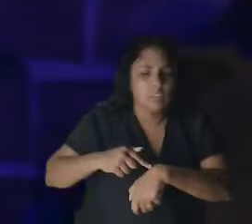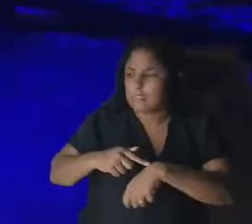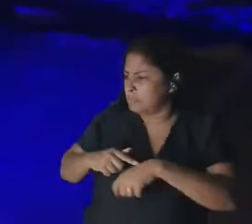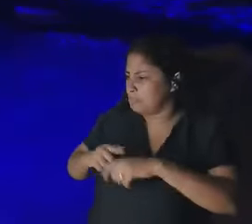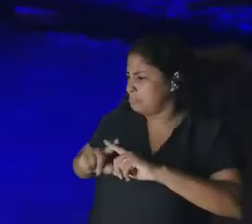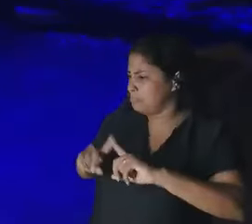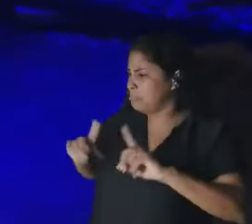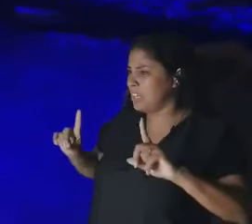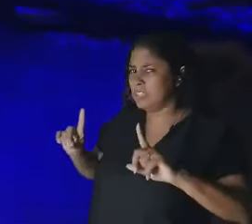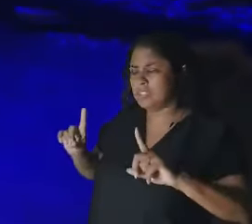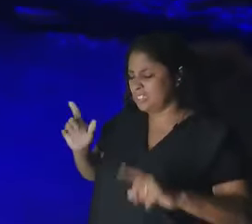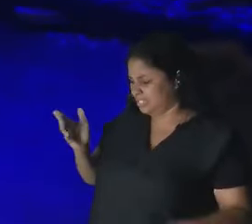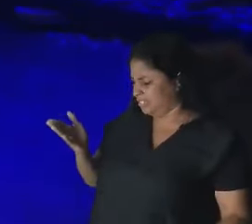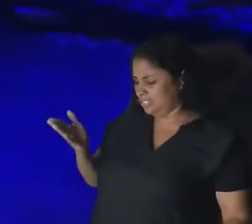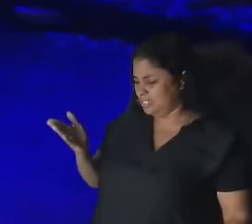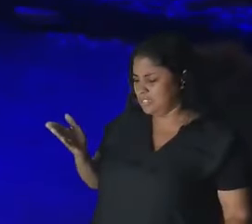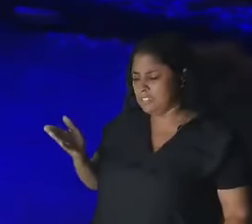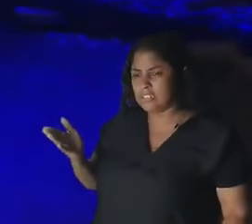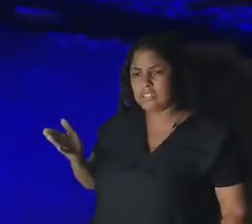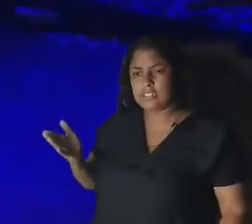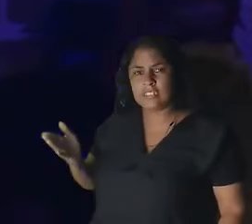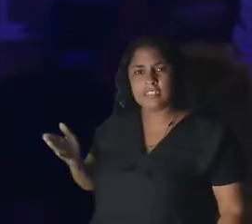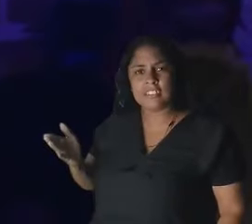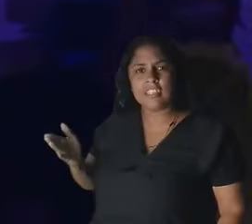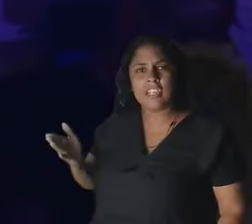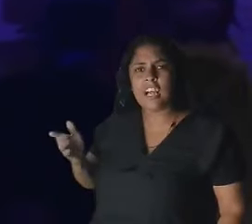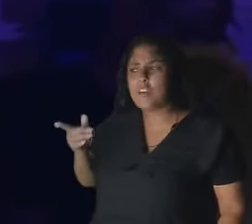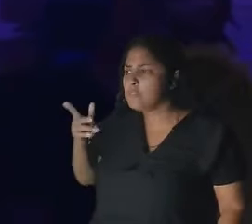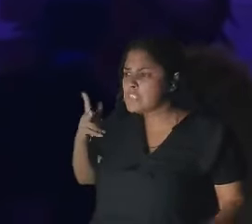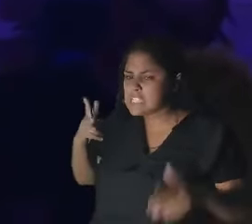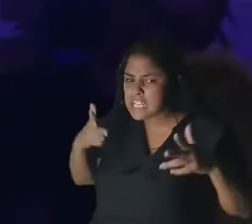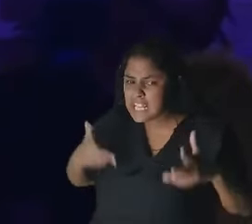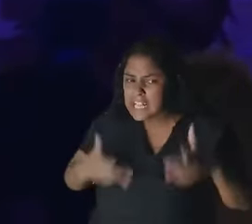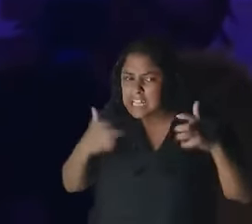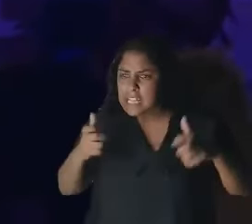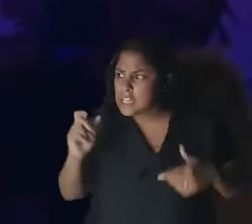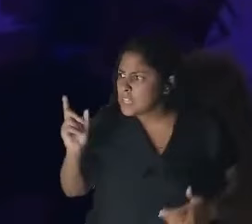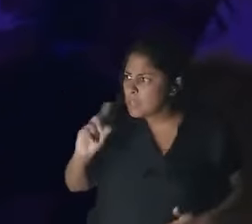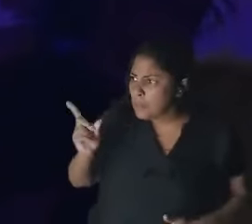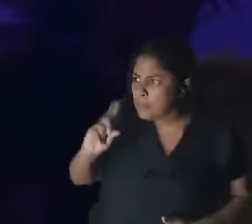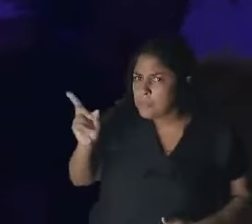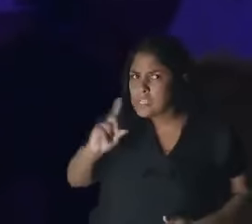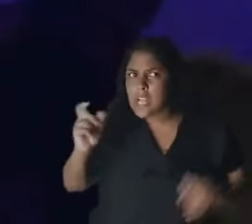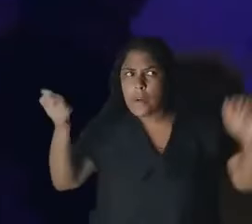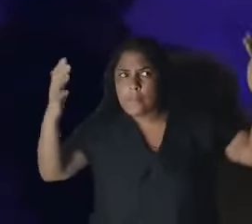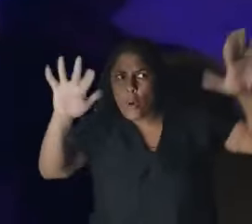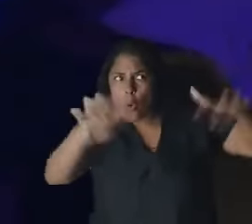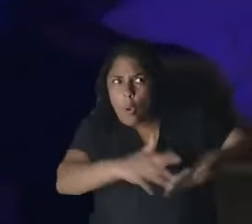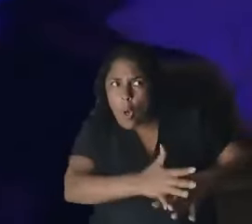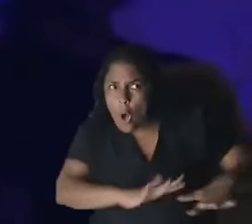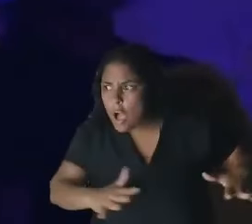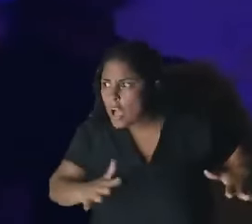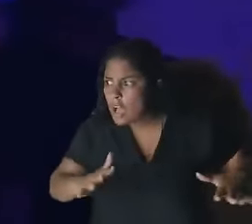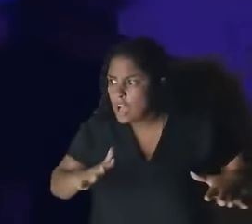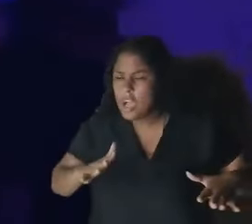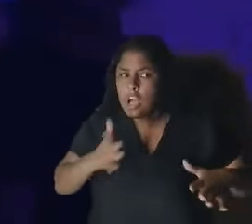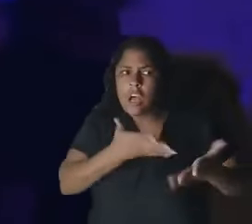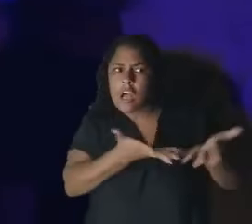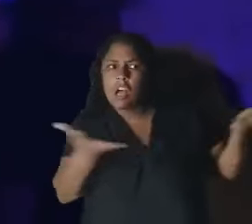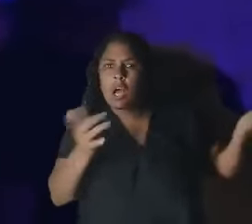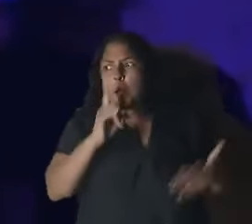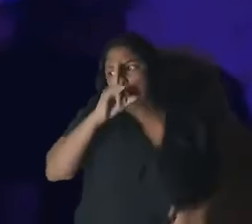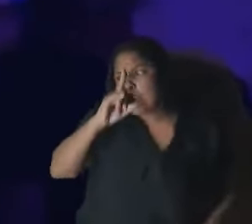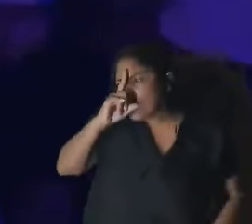Mas, minha senhora, você não está percebendo que houve um desmoronamento? Isso daqui está